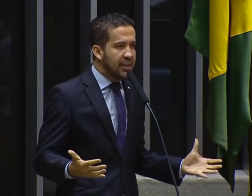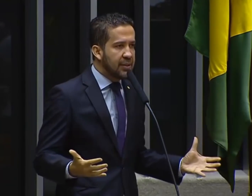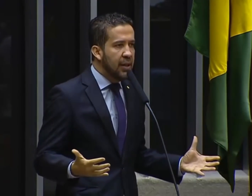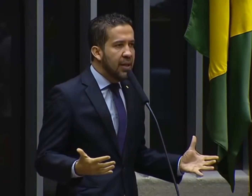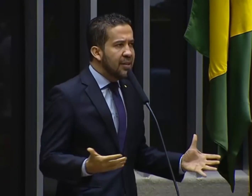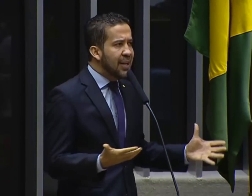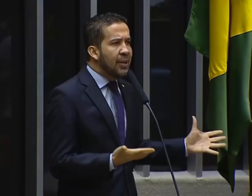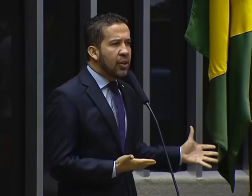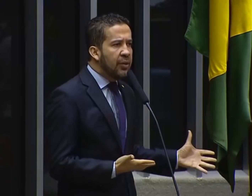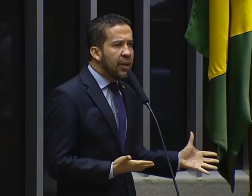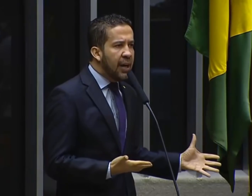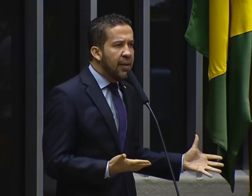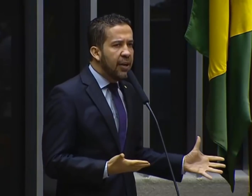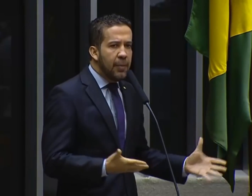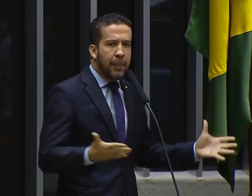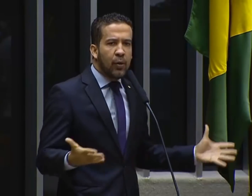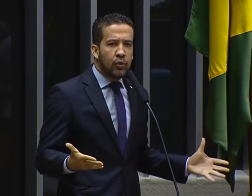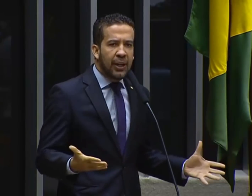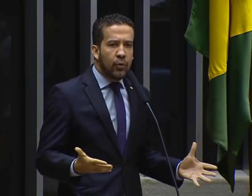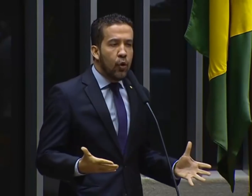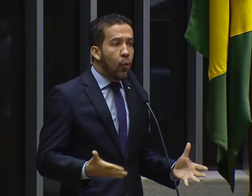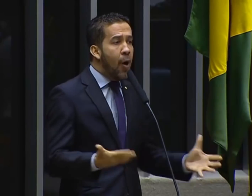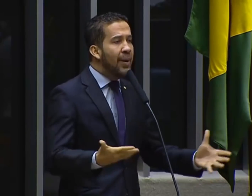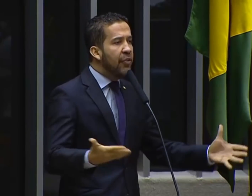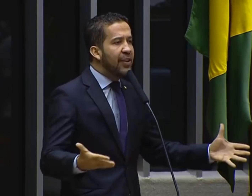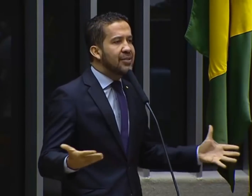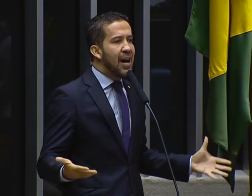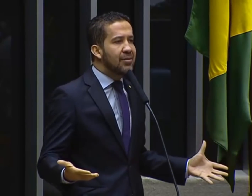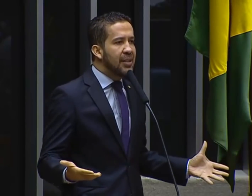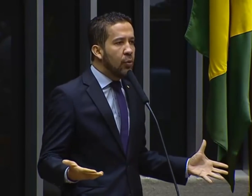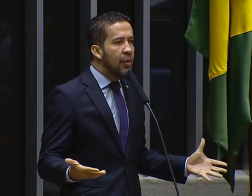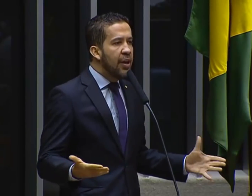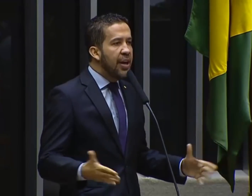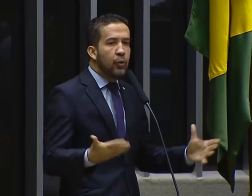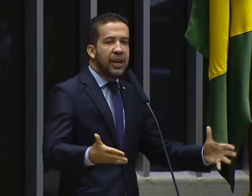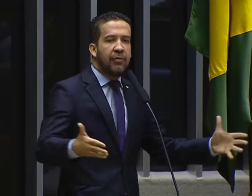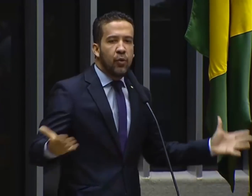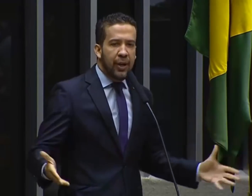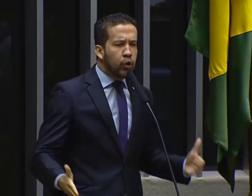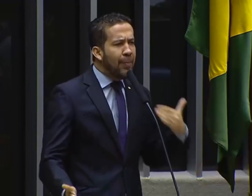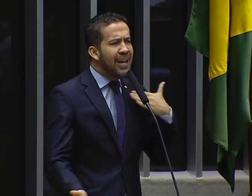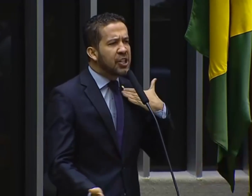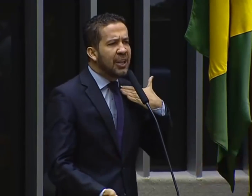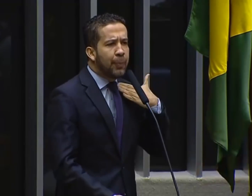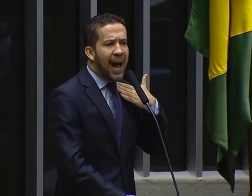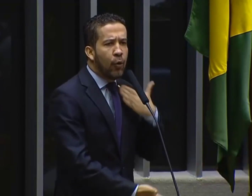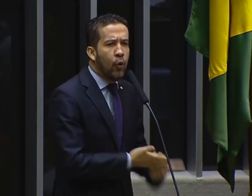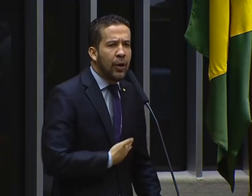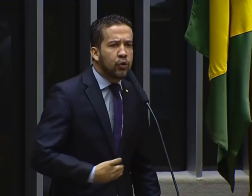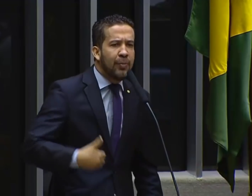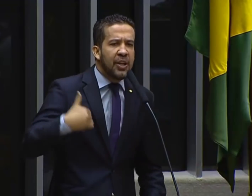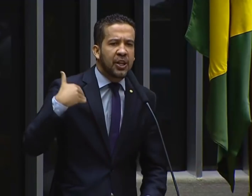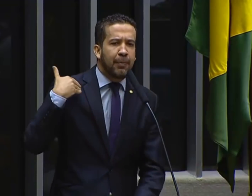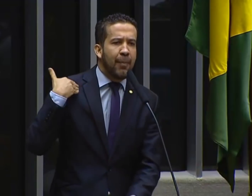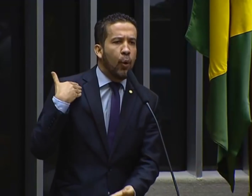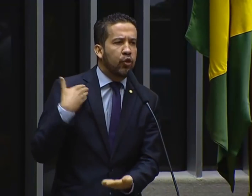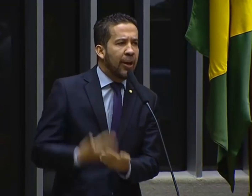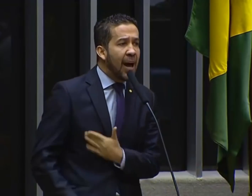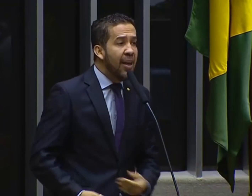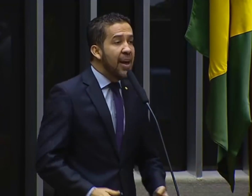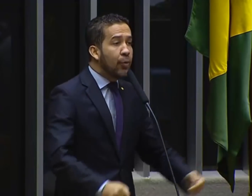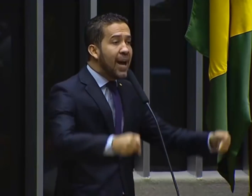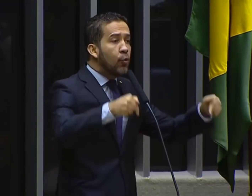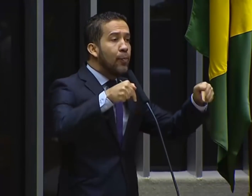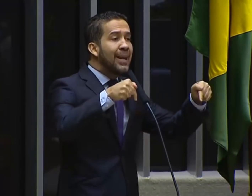confusas, sem entender, e me perguntando qual manifestação eu devo ir. Eu estou me lixando para Lula, eu estou me lixando para